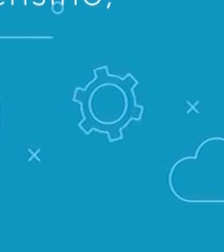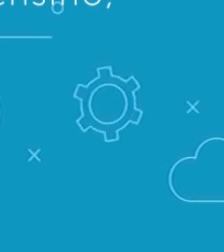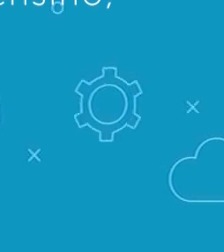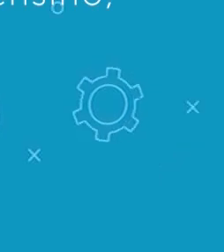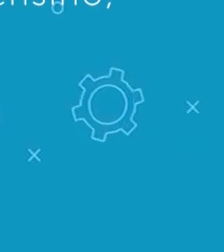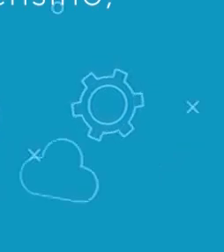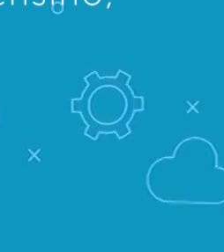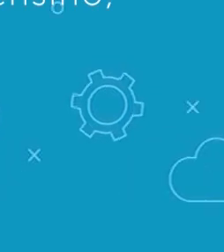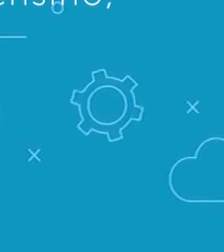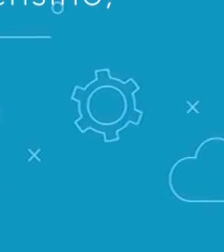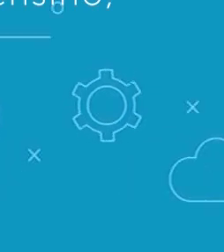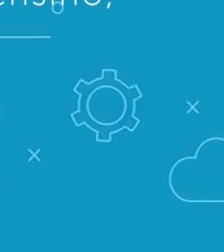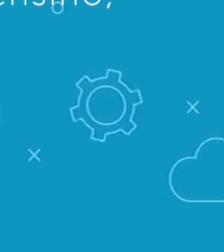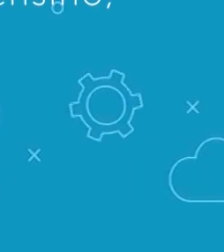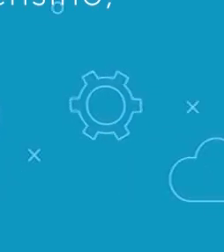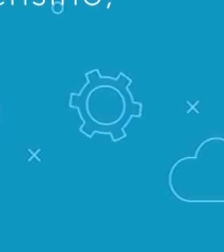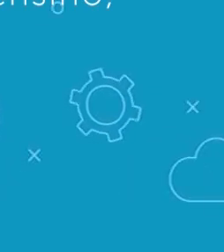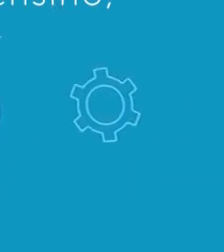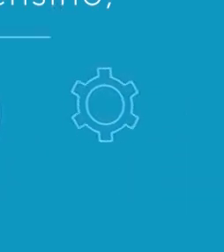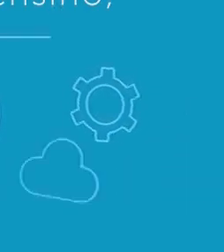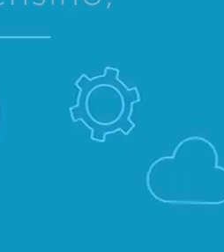Tchau, tchau.